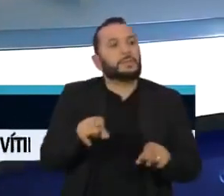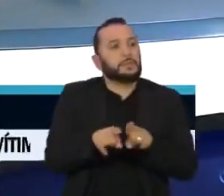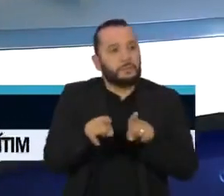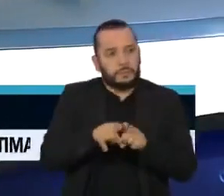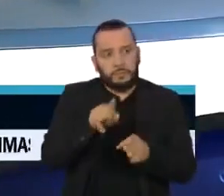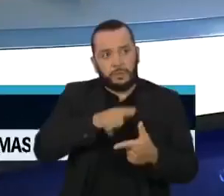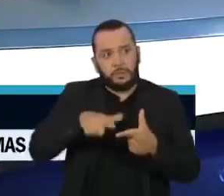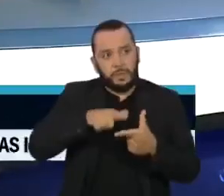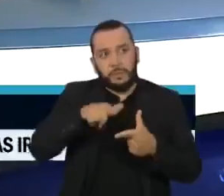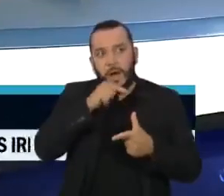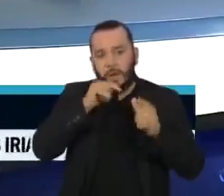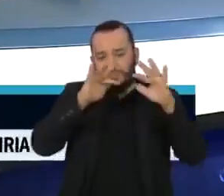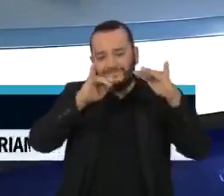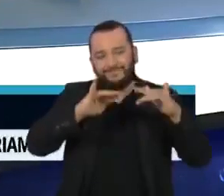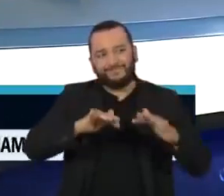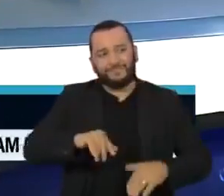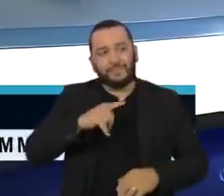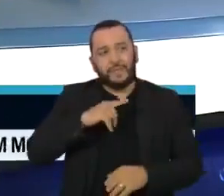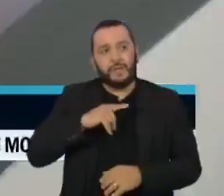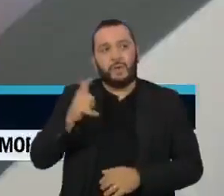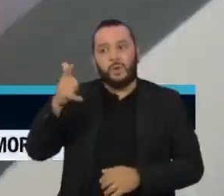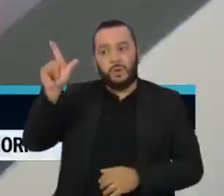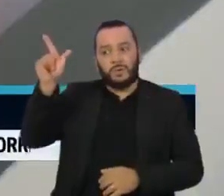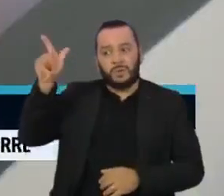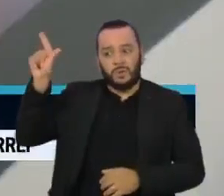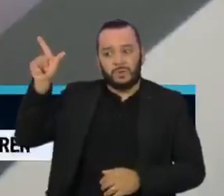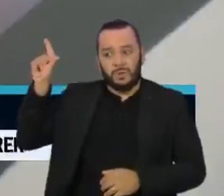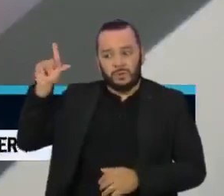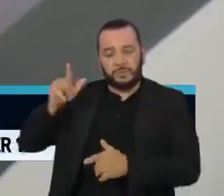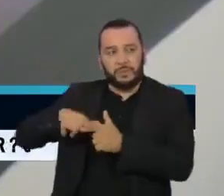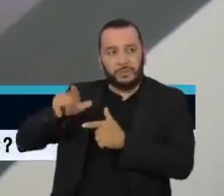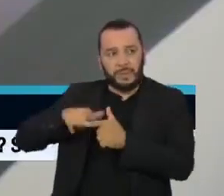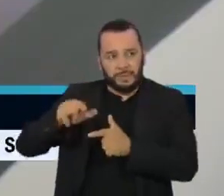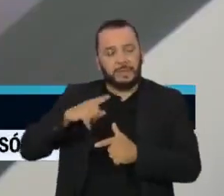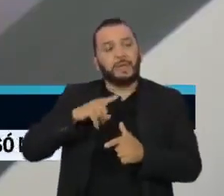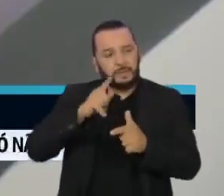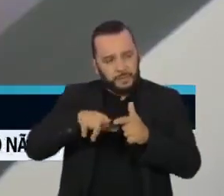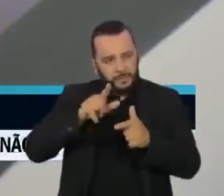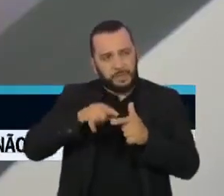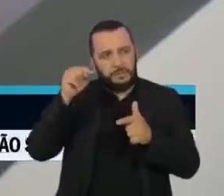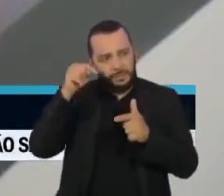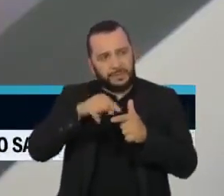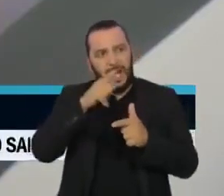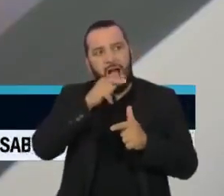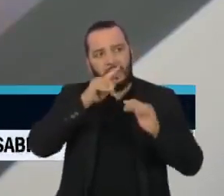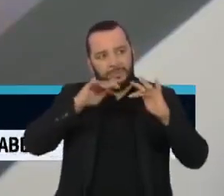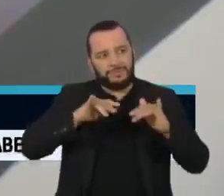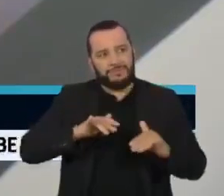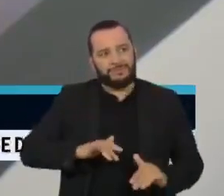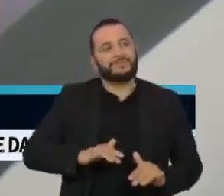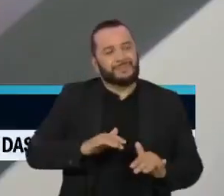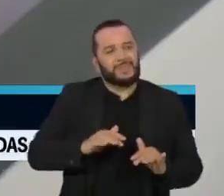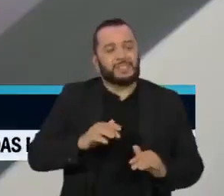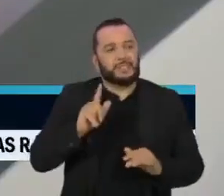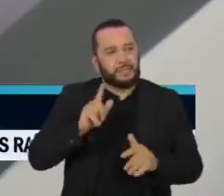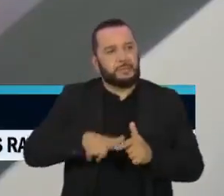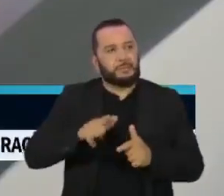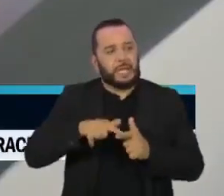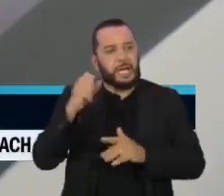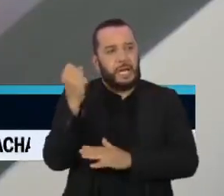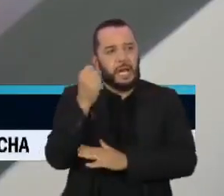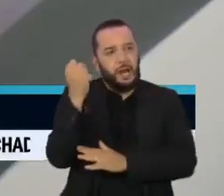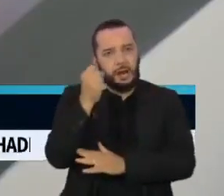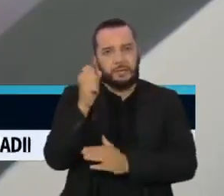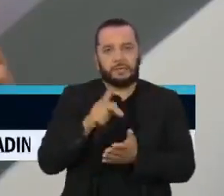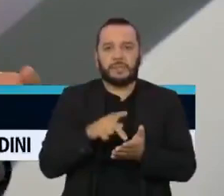desse problema. Além, tem outros componentes, mas a crise hídrica é uma delas. É uma crise grave. A matéria chamou atenção para